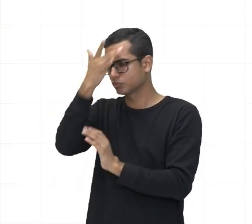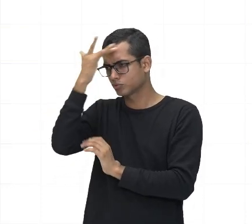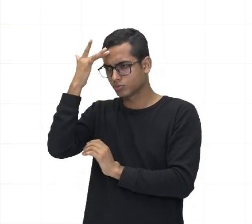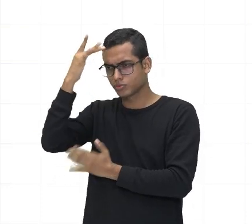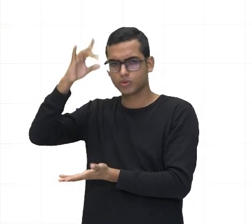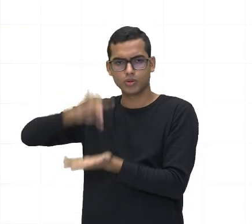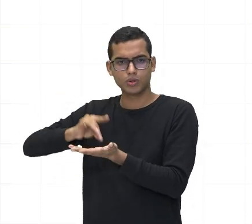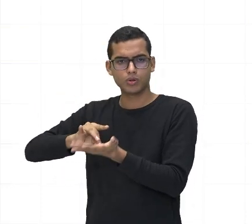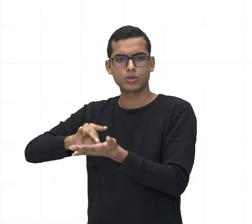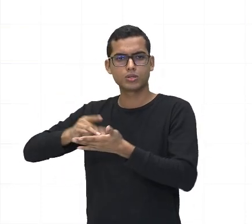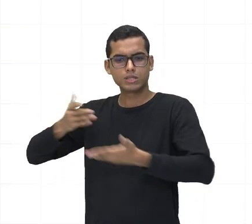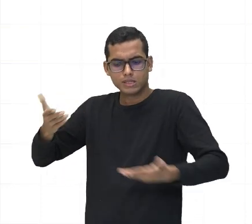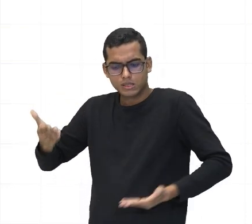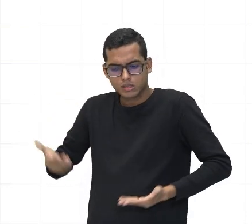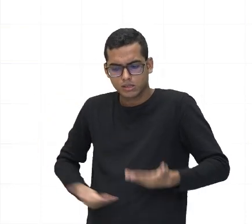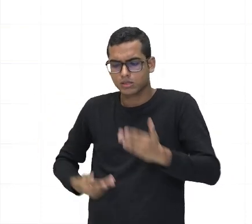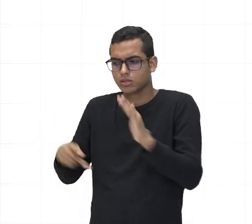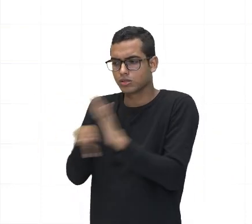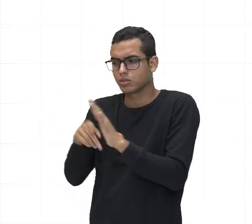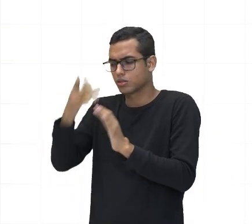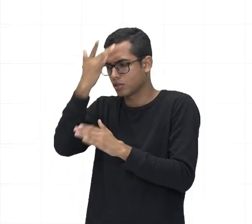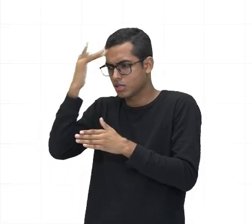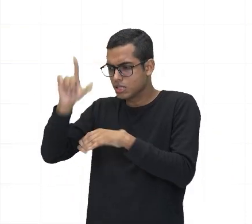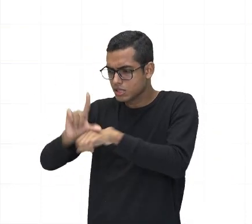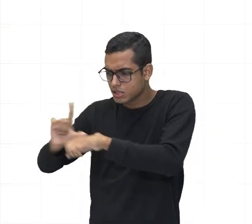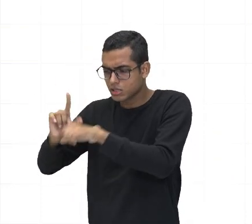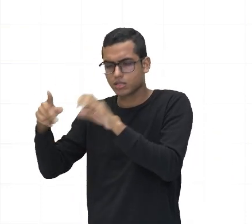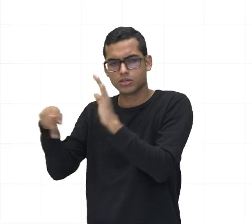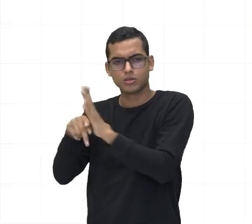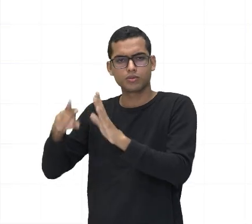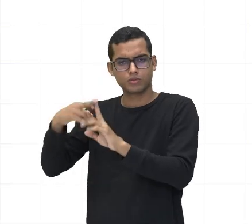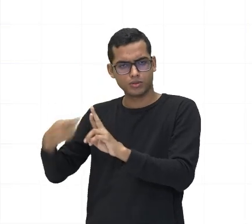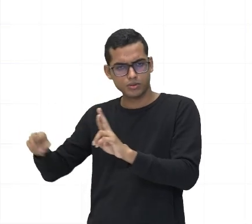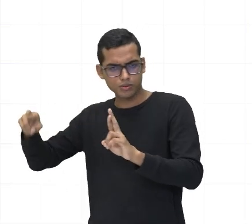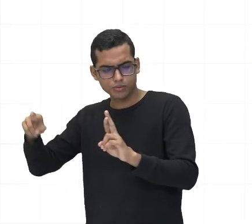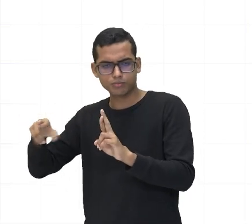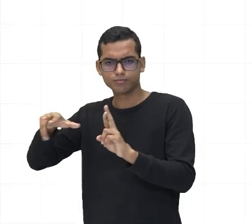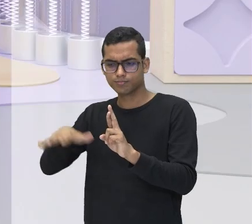sacerdotes e sacerdotisas dessas religiões.